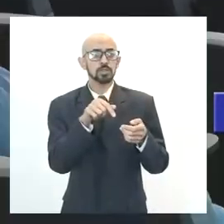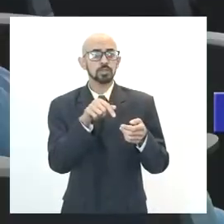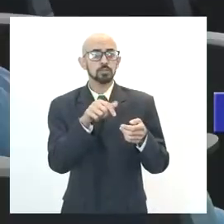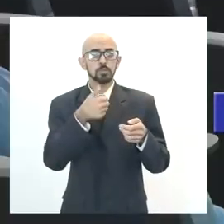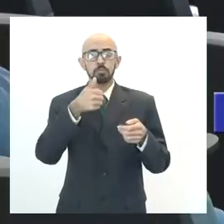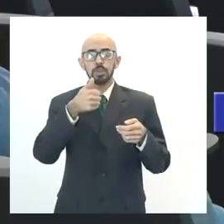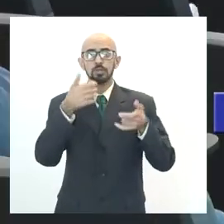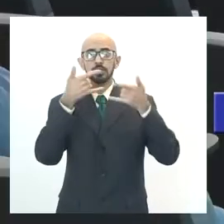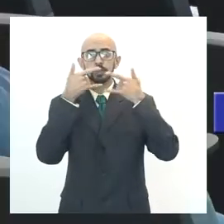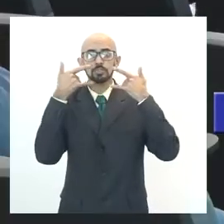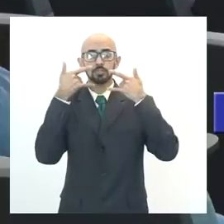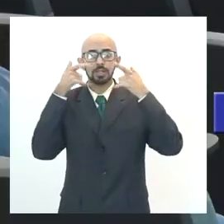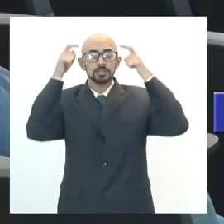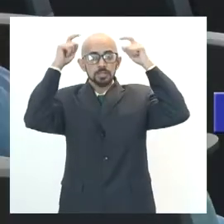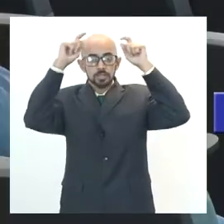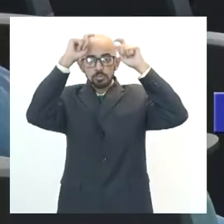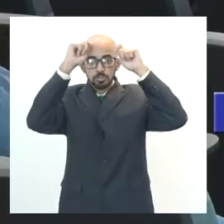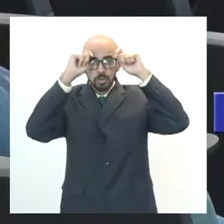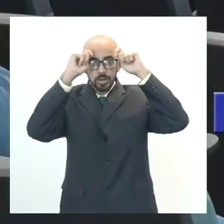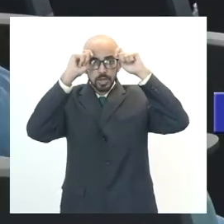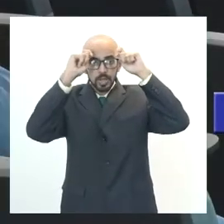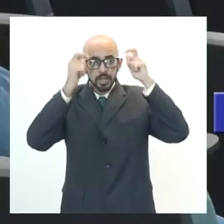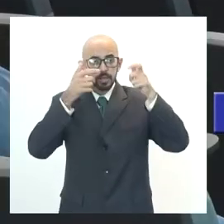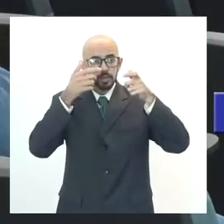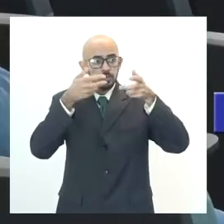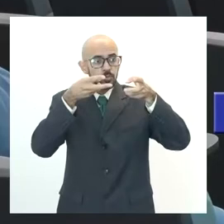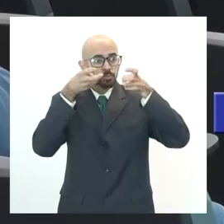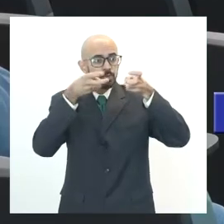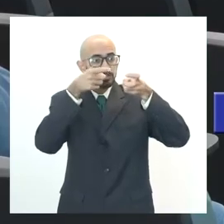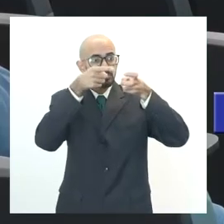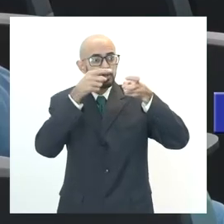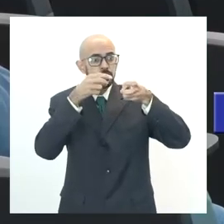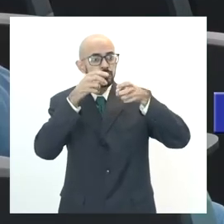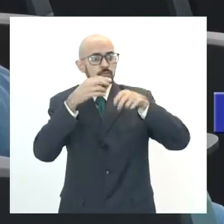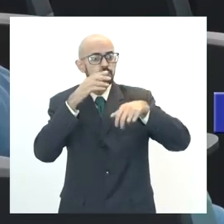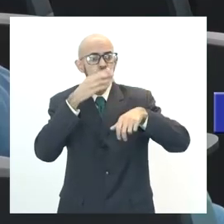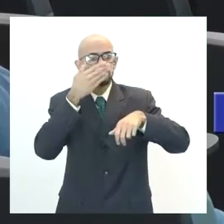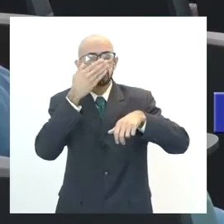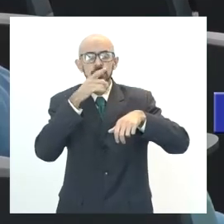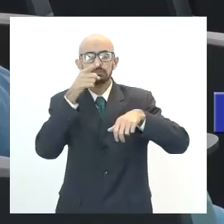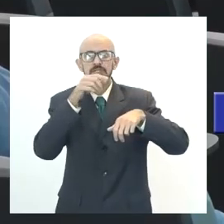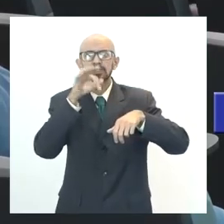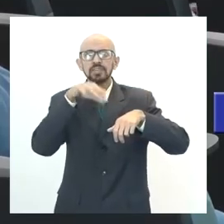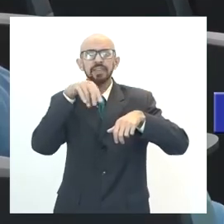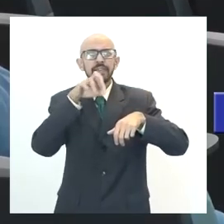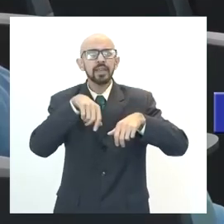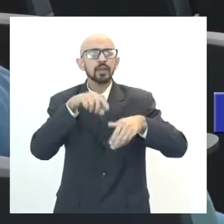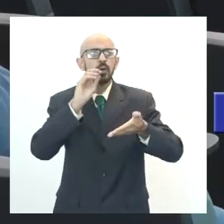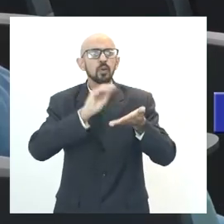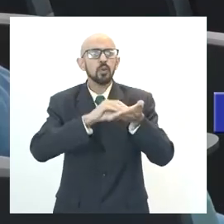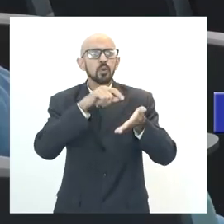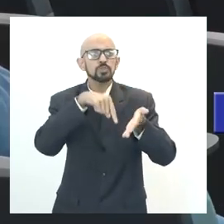não identifiquei logo resolver mas bota o que é que botou isso aqui hum